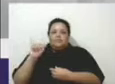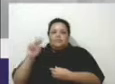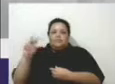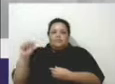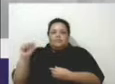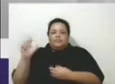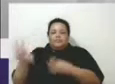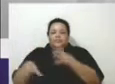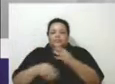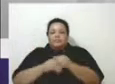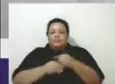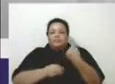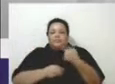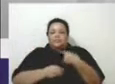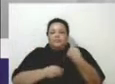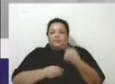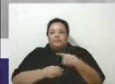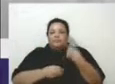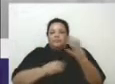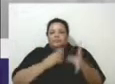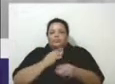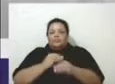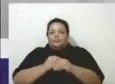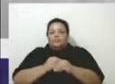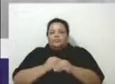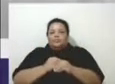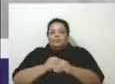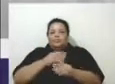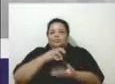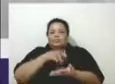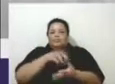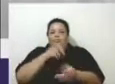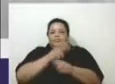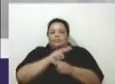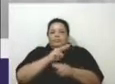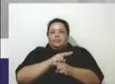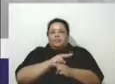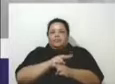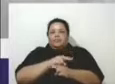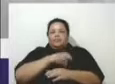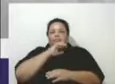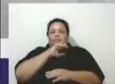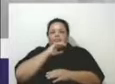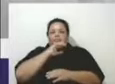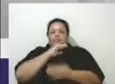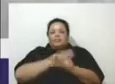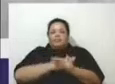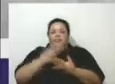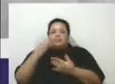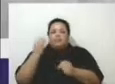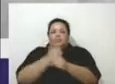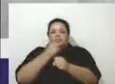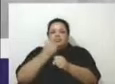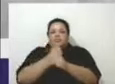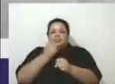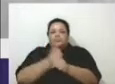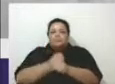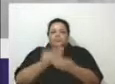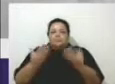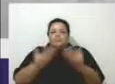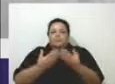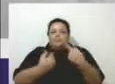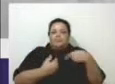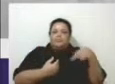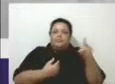que o centro de proteção animal pudesse começar a ter uma existência e hoje a gente foi até a prefeitura numa reunião